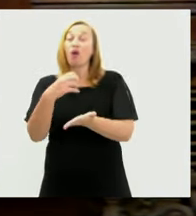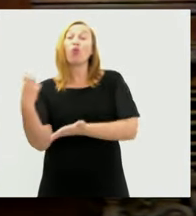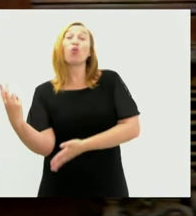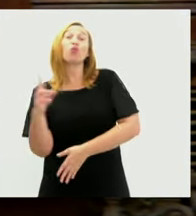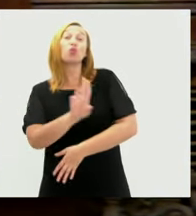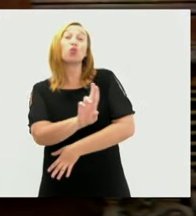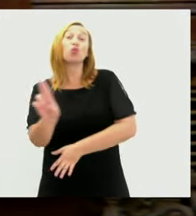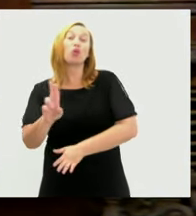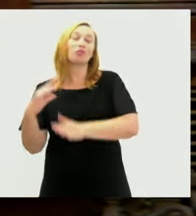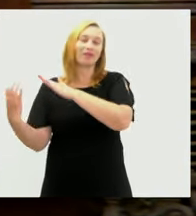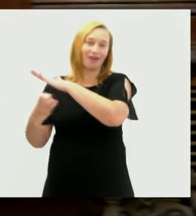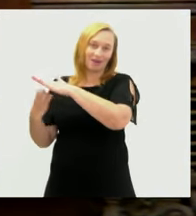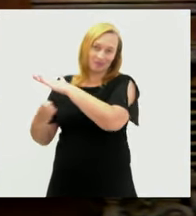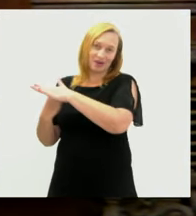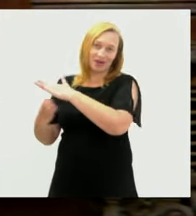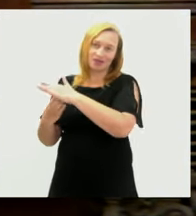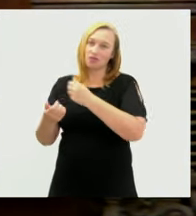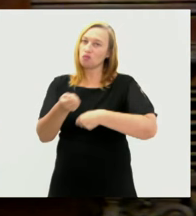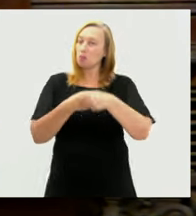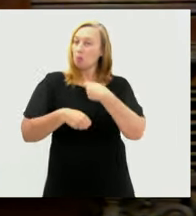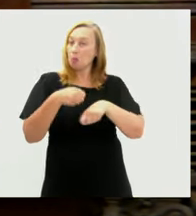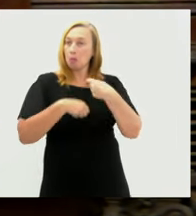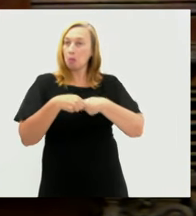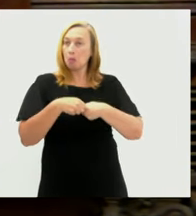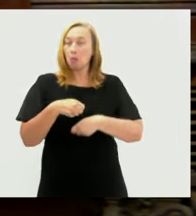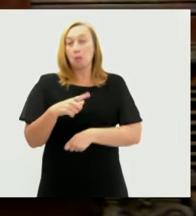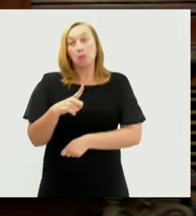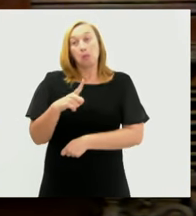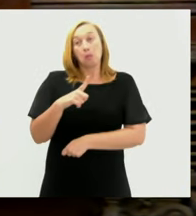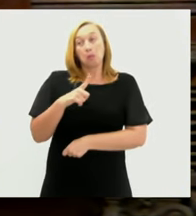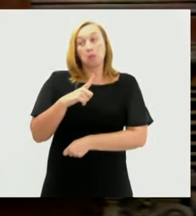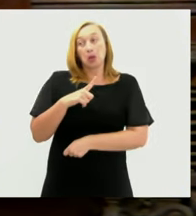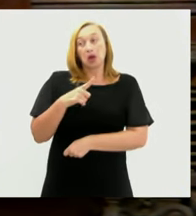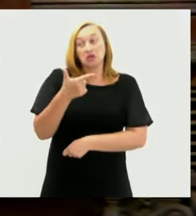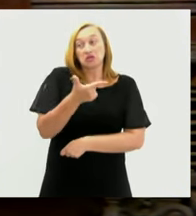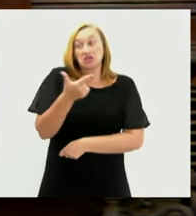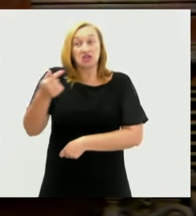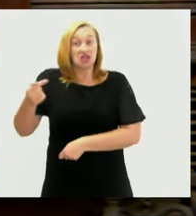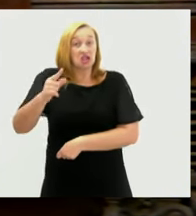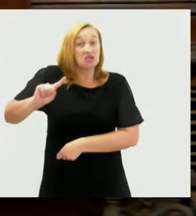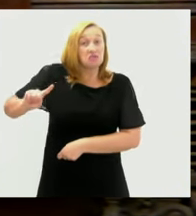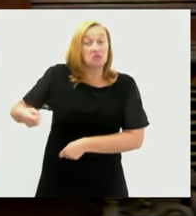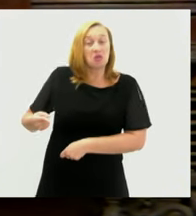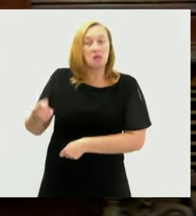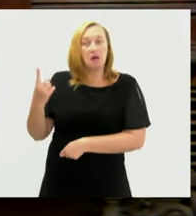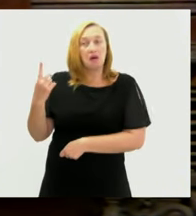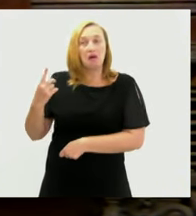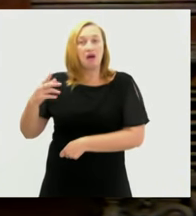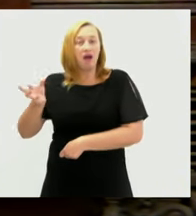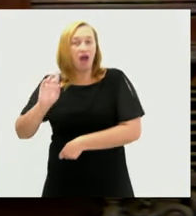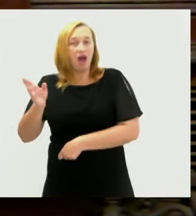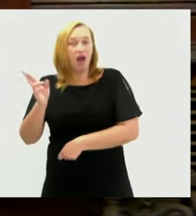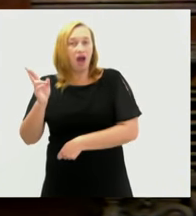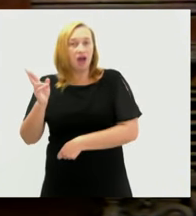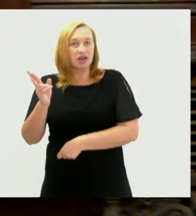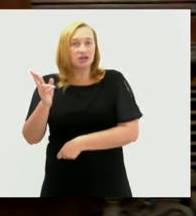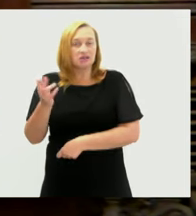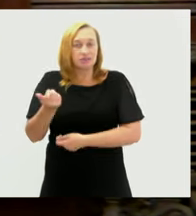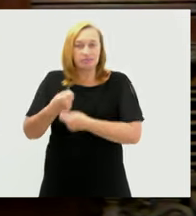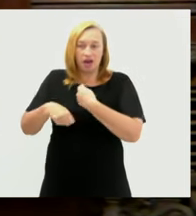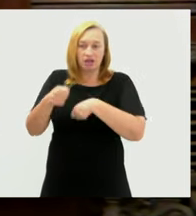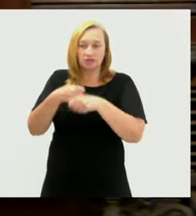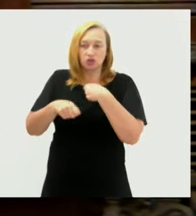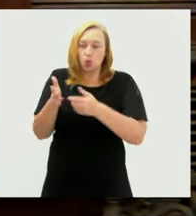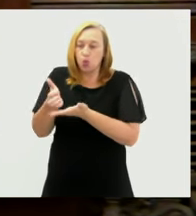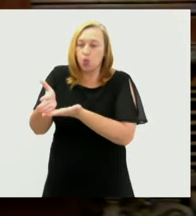gerenciar esse dinheiro, ela tem um capital social de 17 mil reais para gerenciar 200 milhões arrecadados com as cantinas do